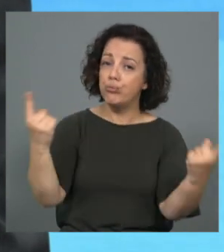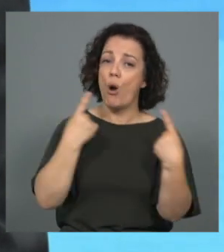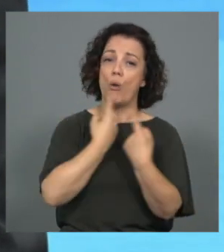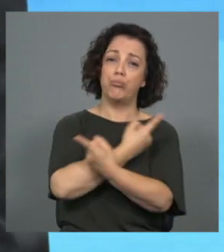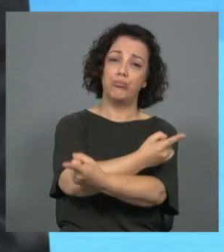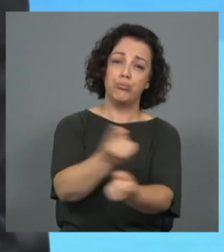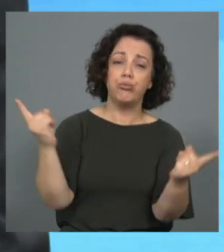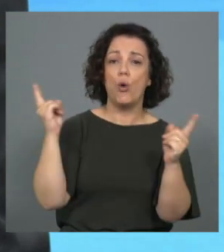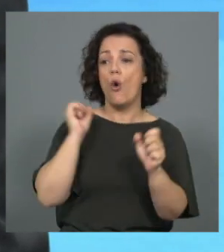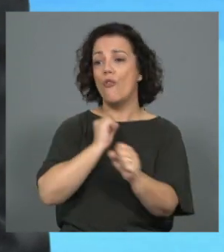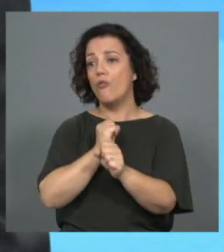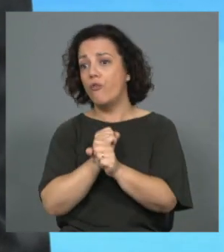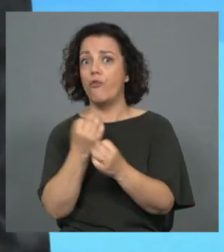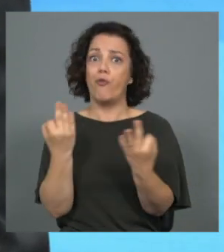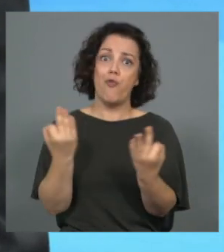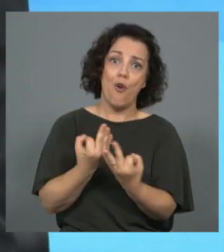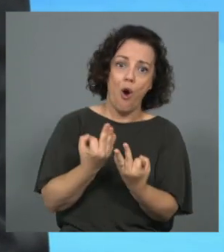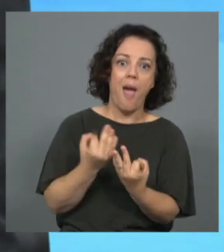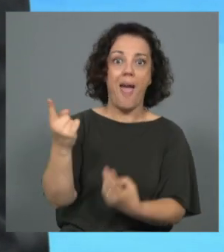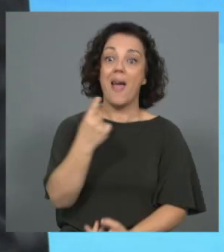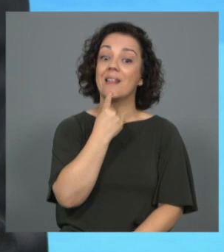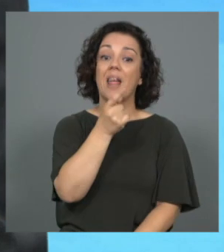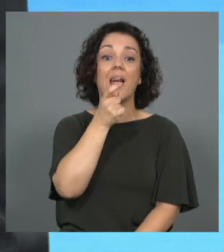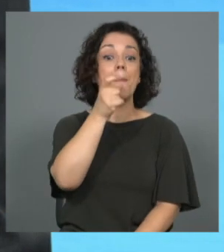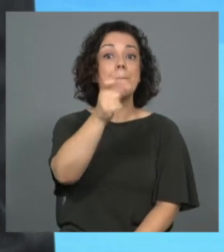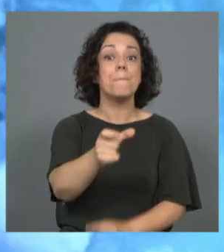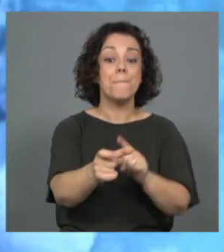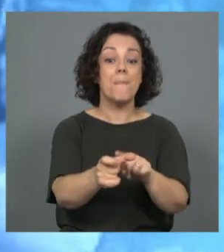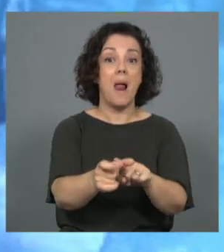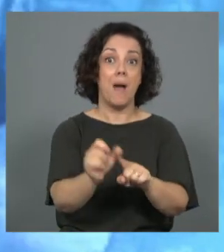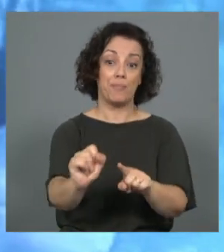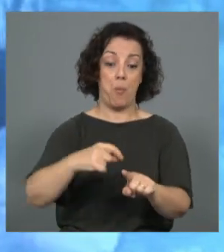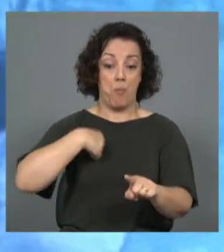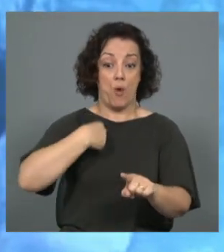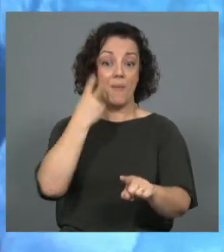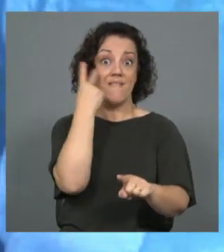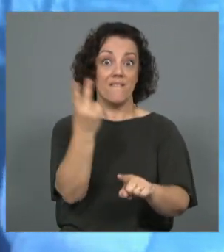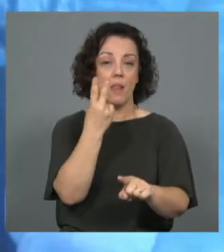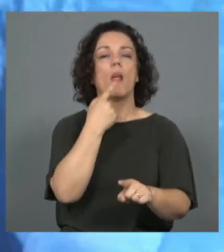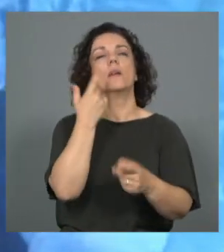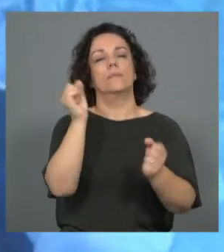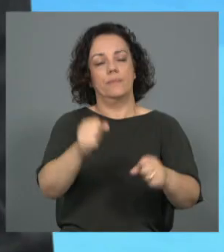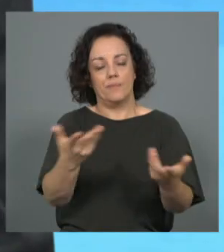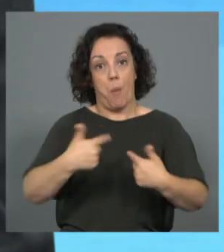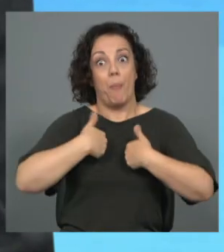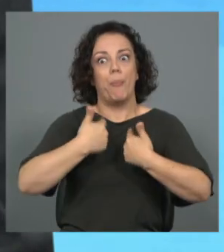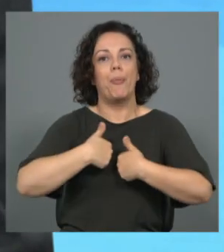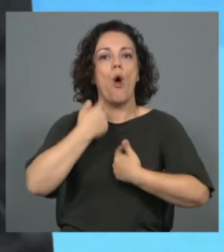dizendo e fazendo. Falar da palavra é falar da sua própria vida, do percurso de vida que teve. É a sua própria vida.